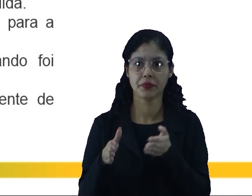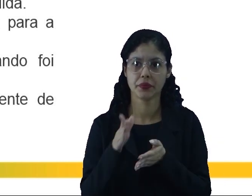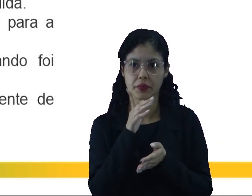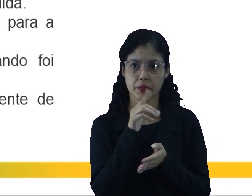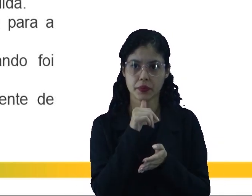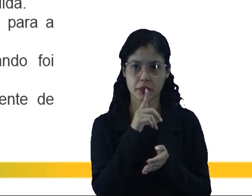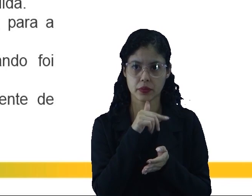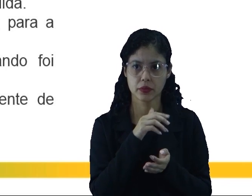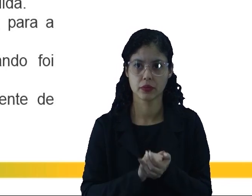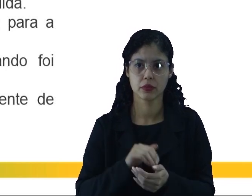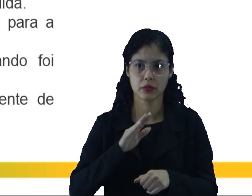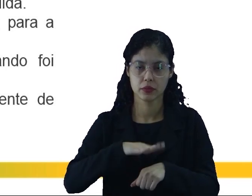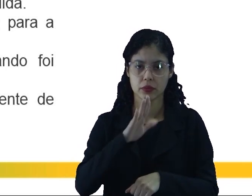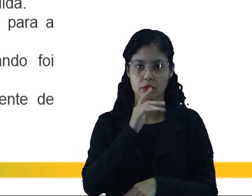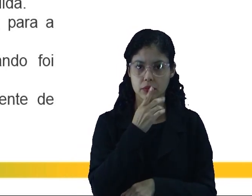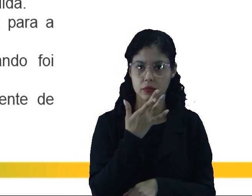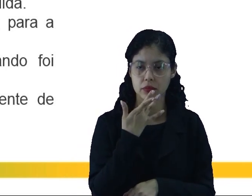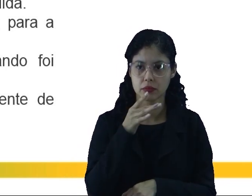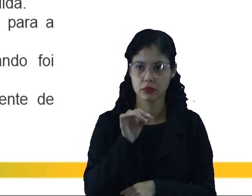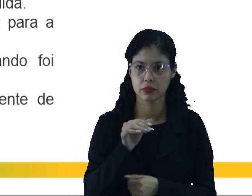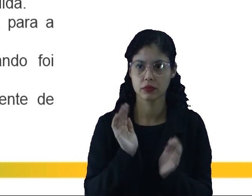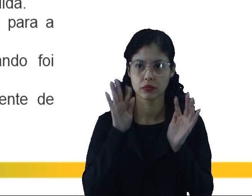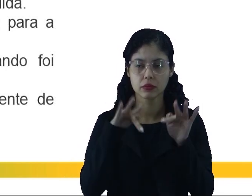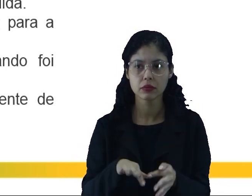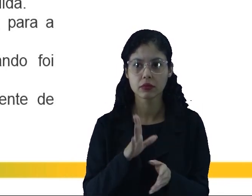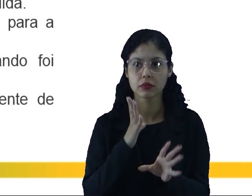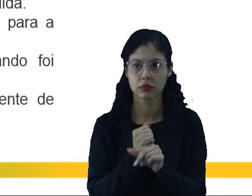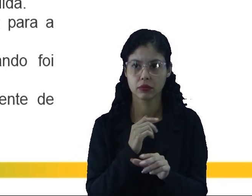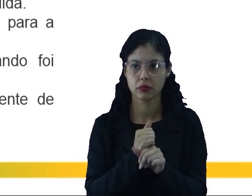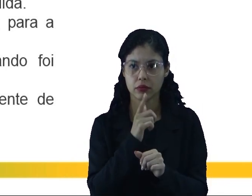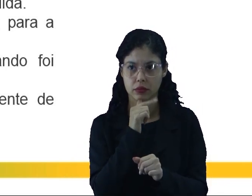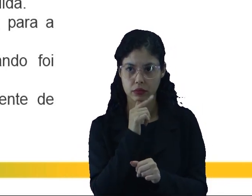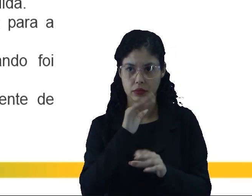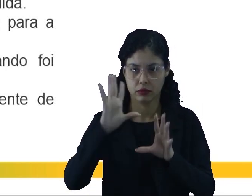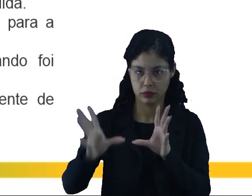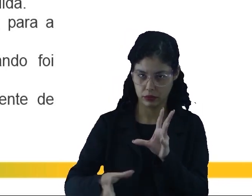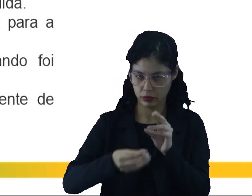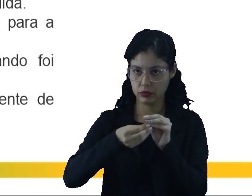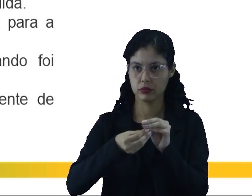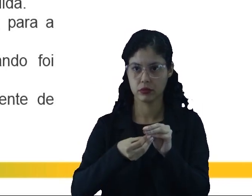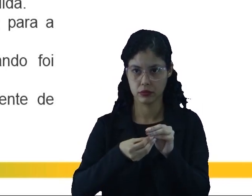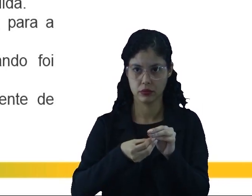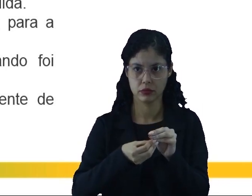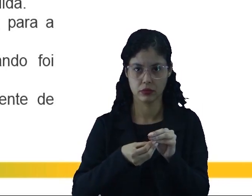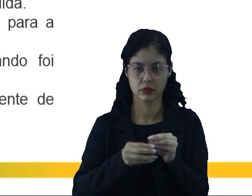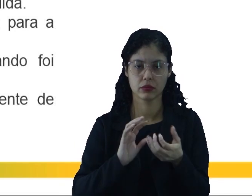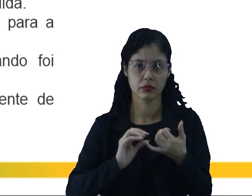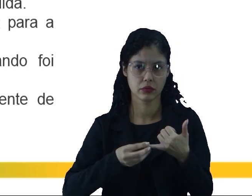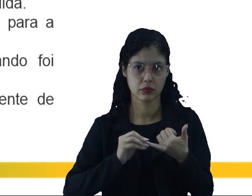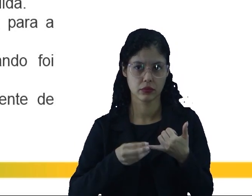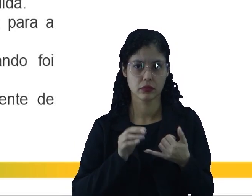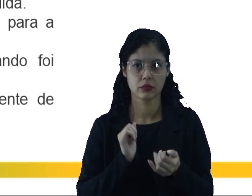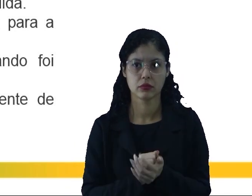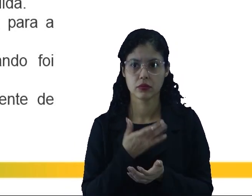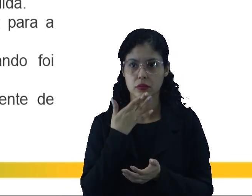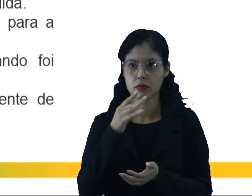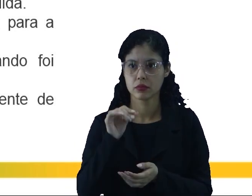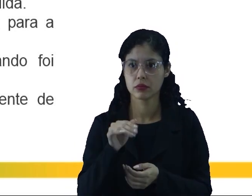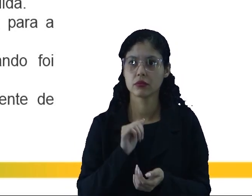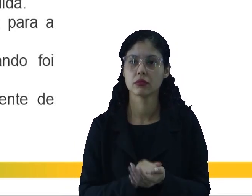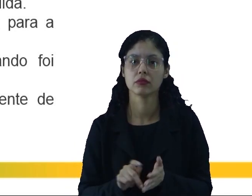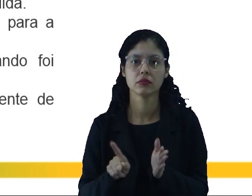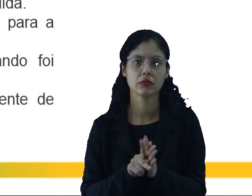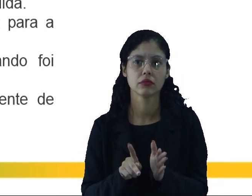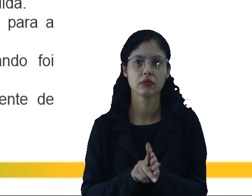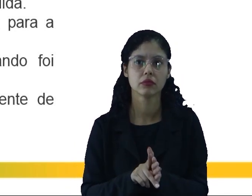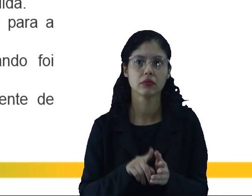do caldo com excesso do sal. Finalmente, ela adicionou água para completar o caldo. O sal foi